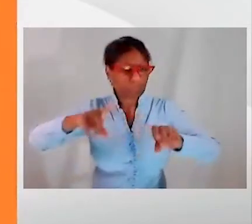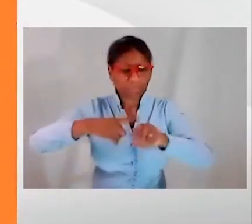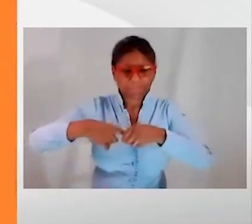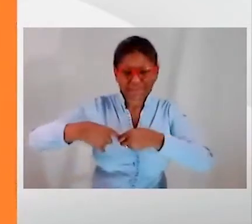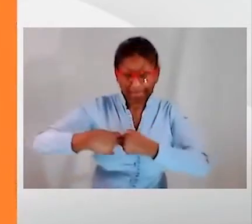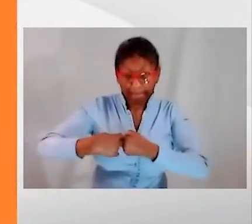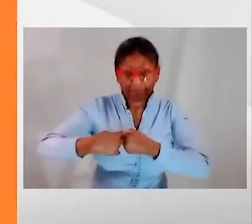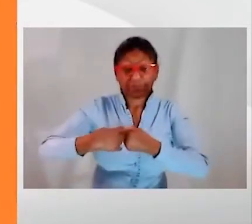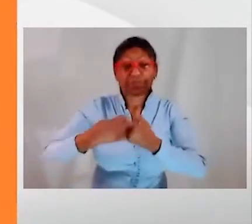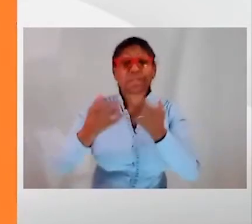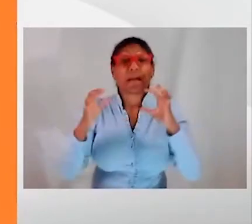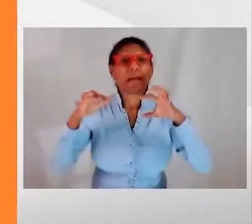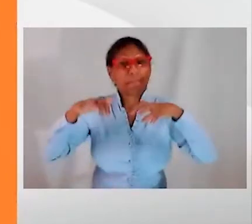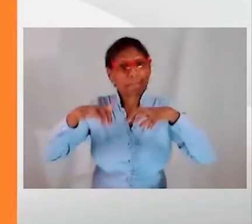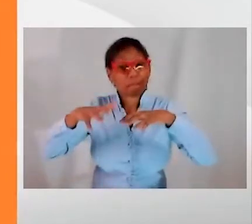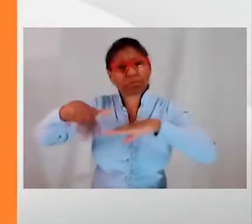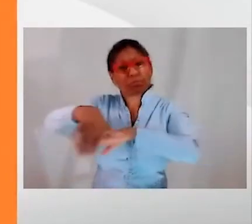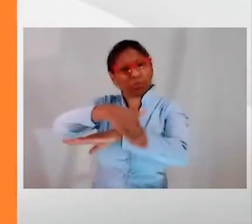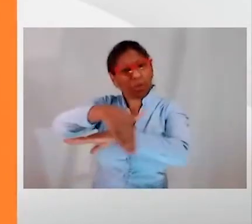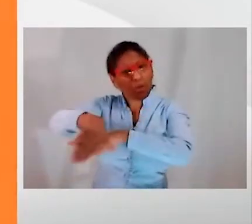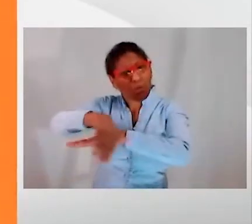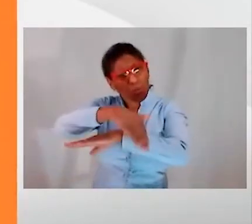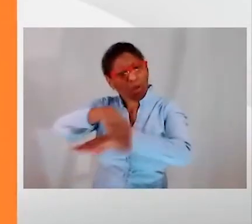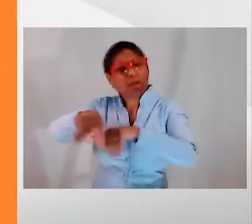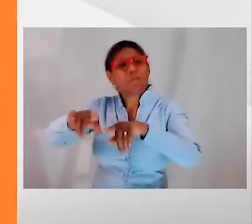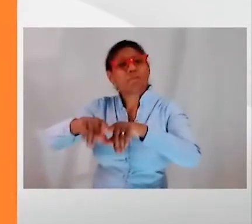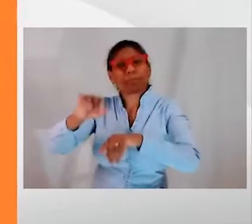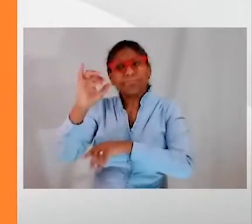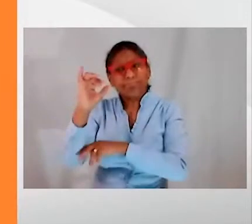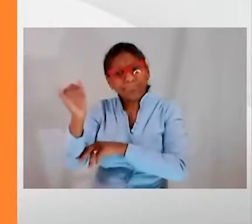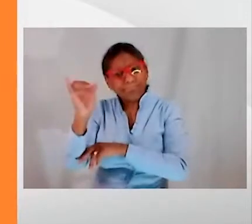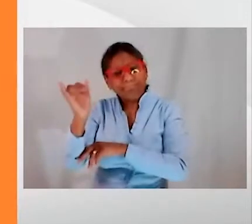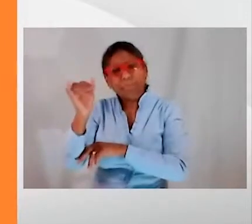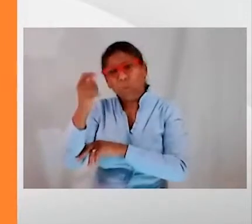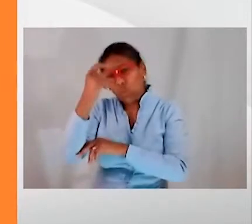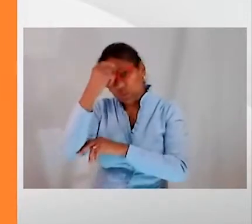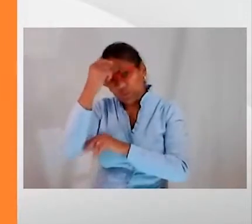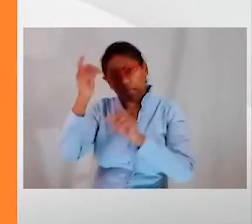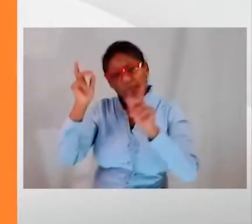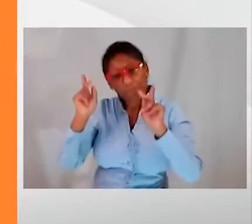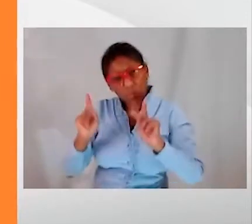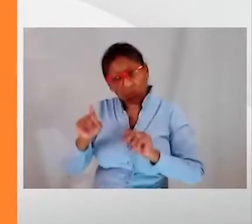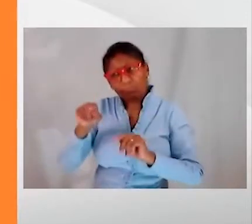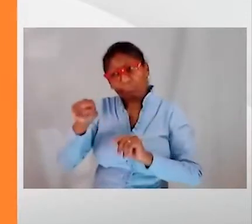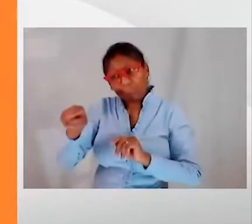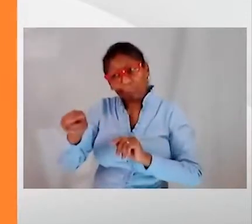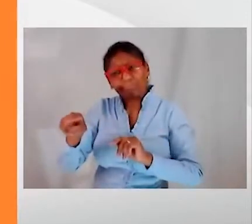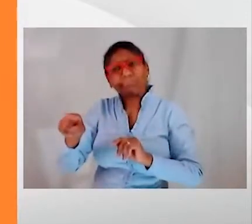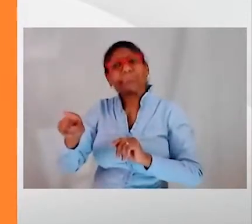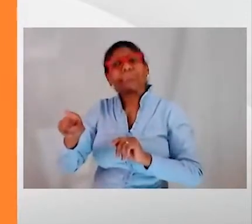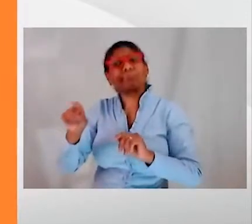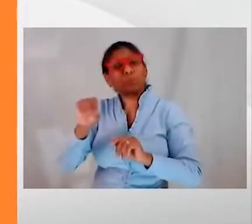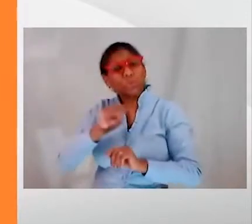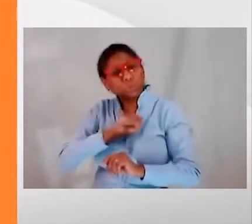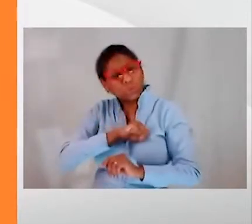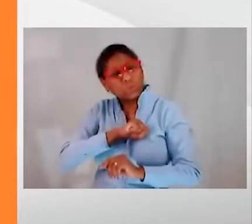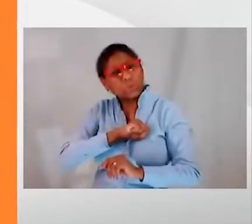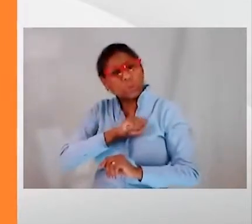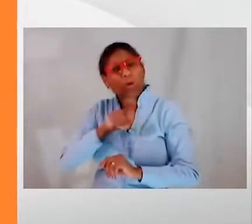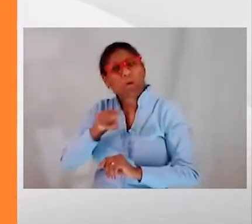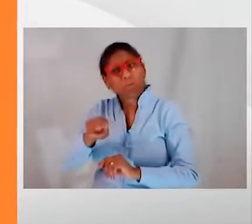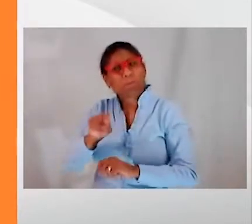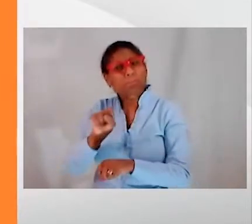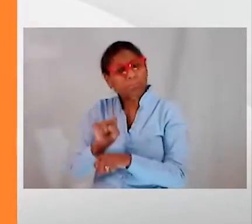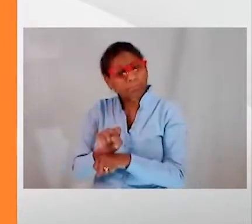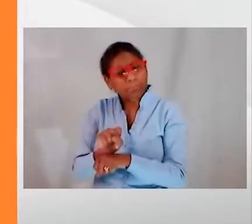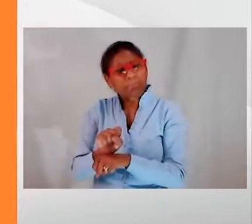de vulnerabilidade, conscientizar as pessoas sobre o sofrimento animal, formar e qualificar equipe técnica para